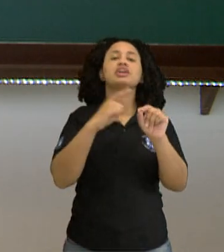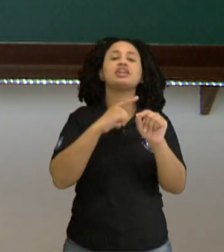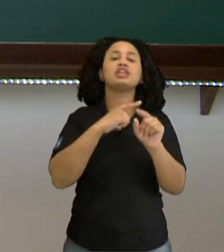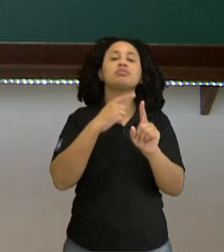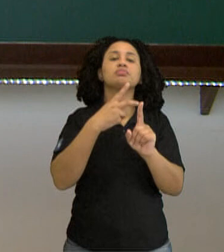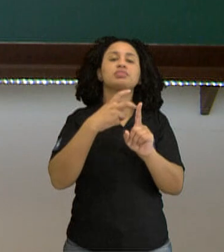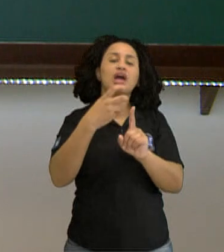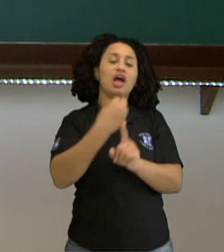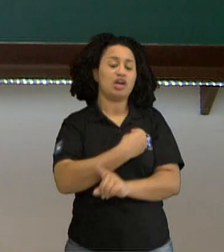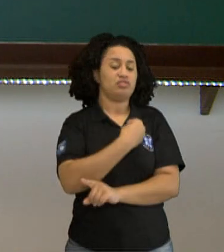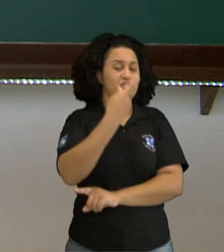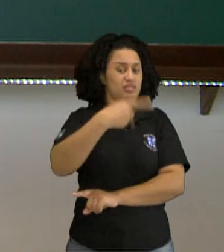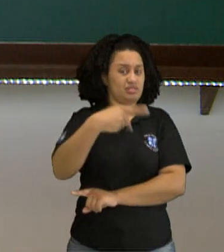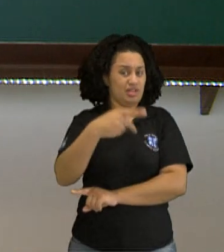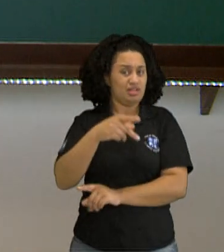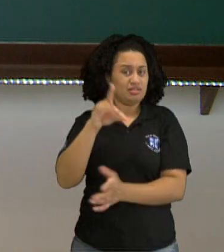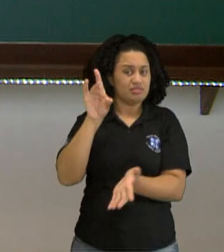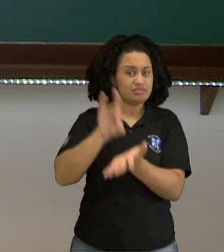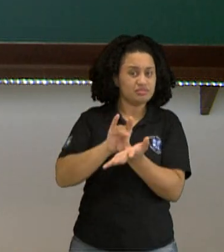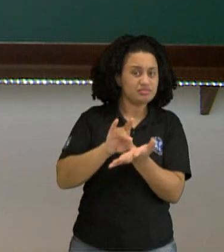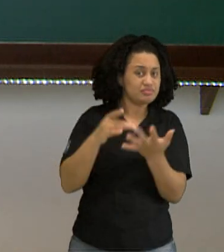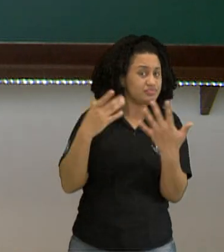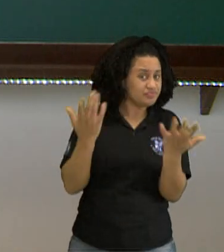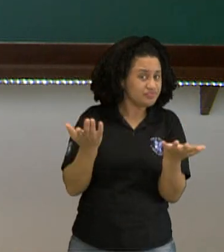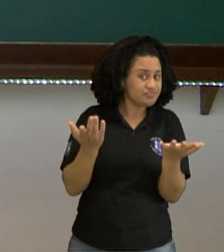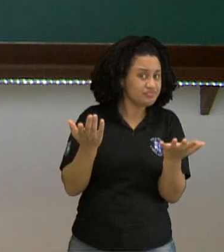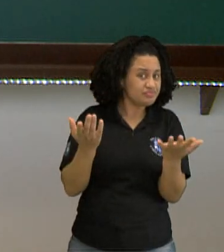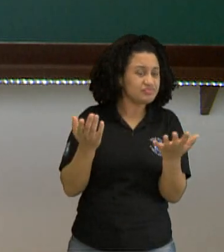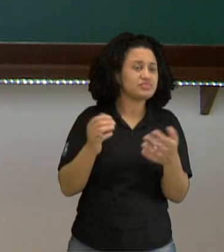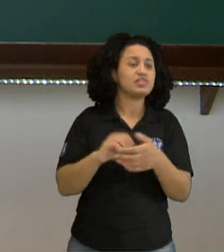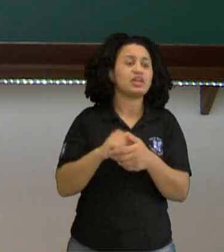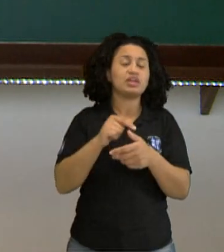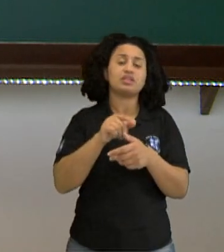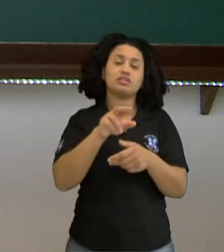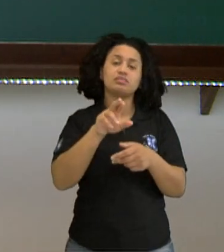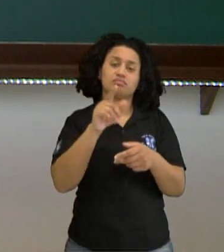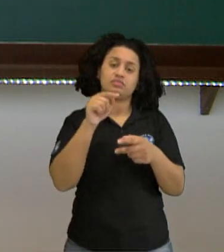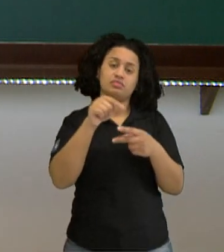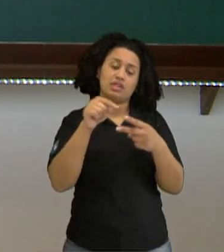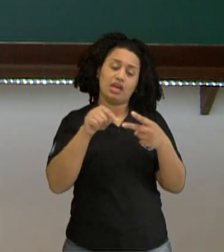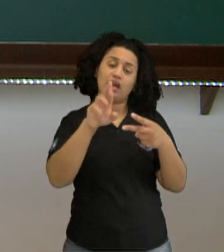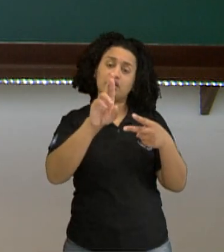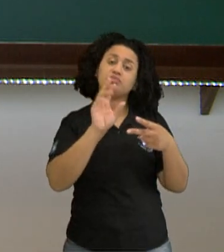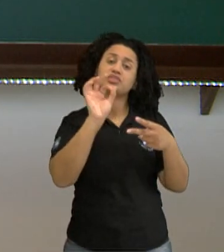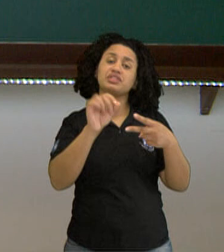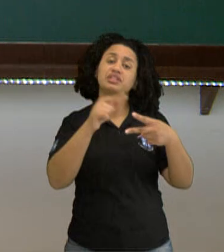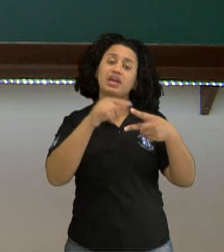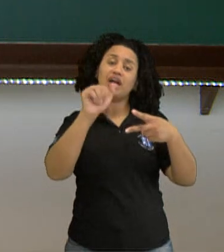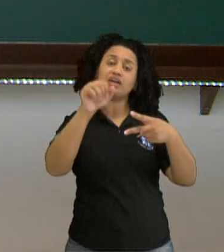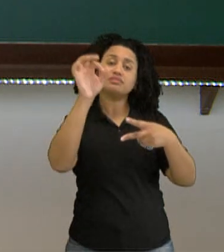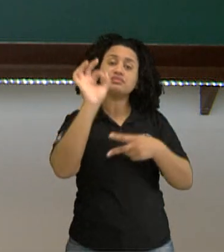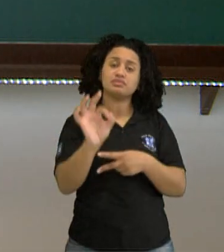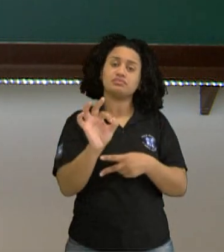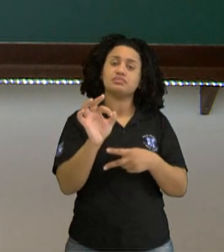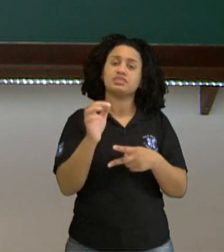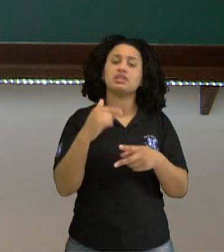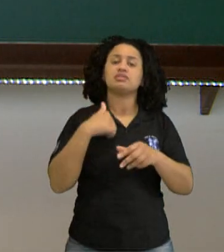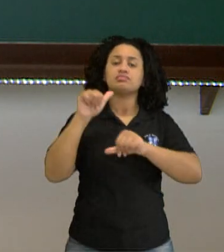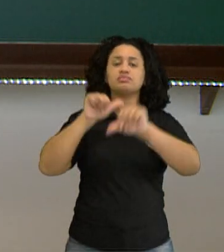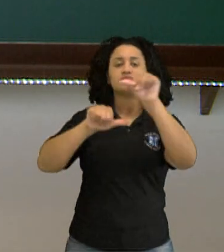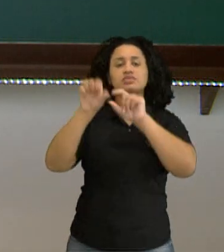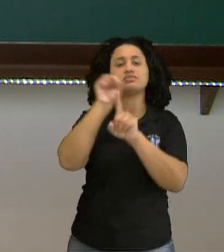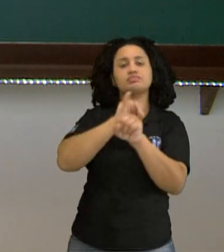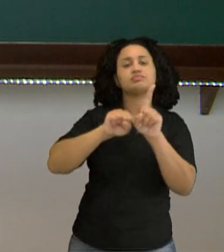da sua própria vida? Nesse sentido, pessoal, a resposta está correta. Com certeza, sim. As transformações